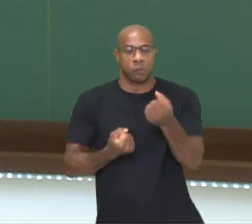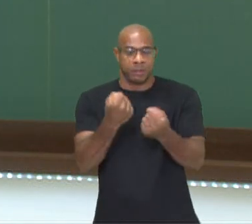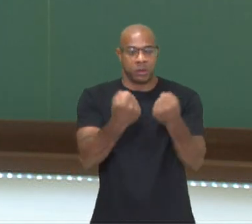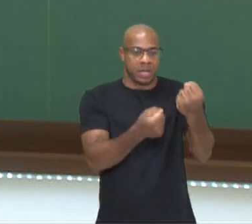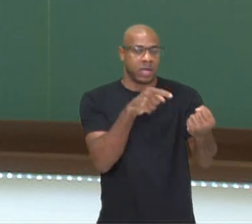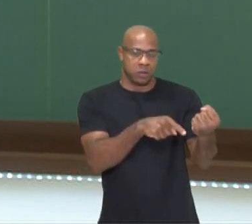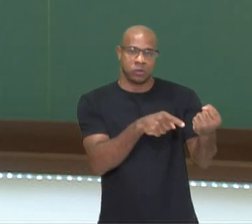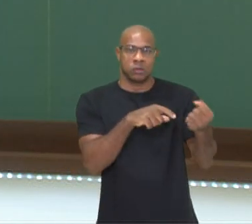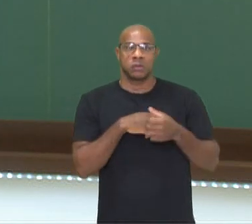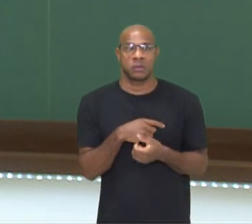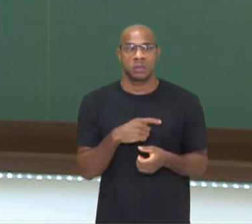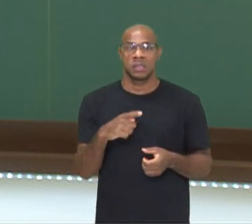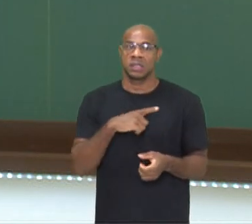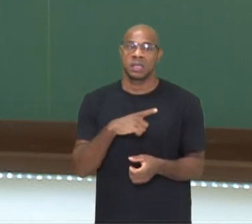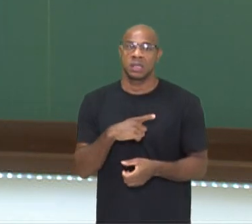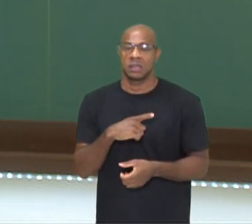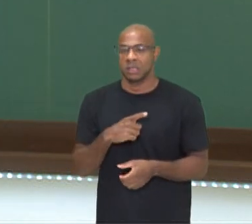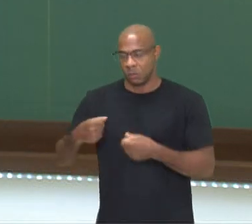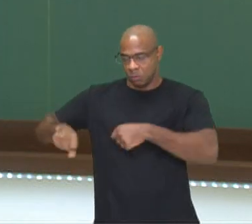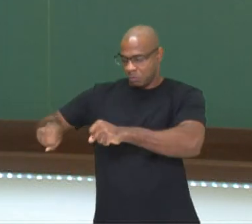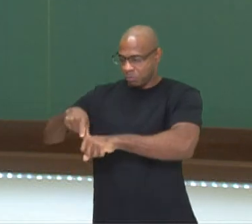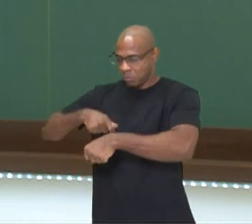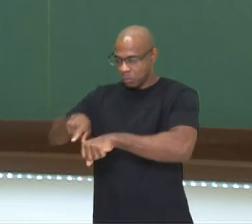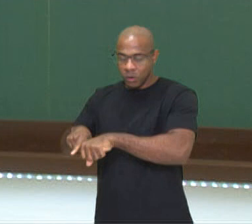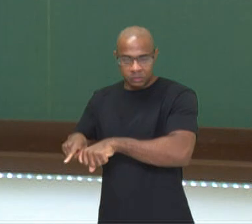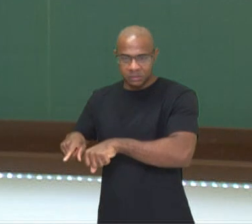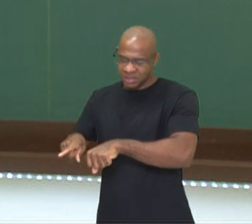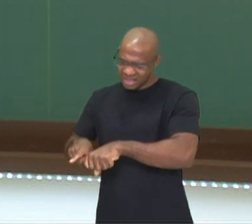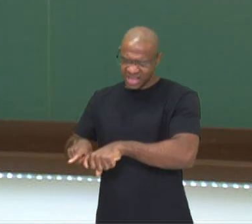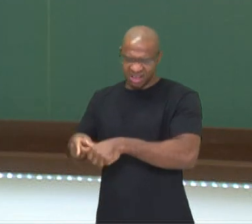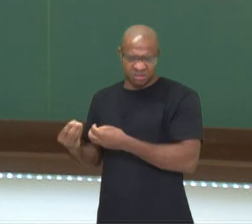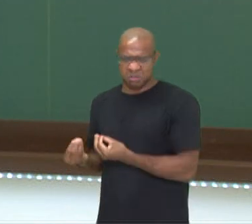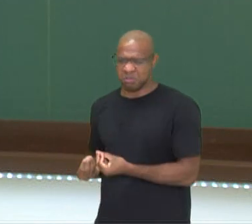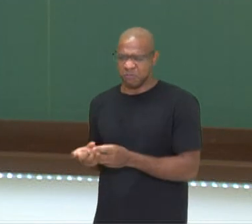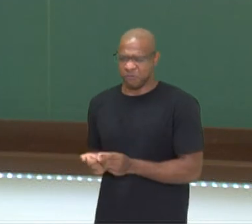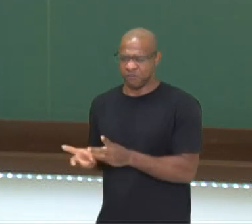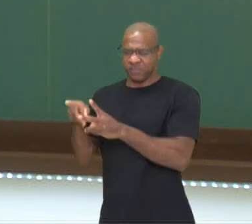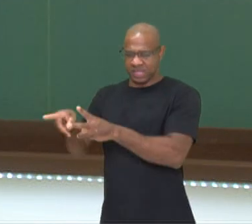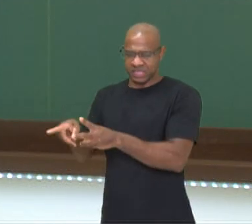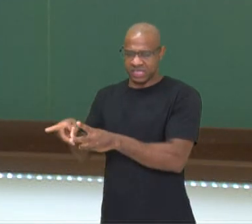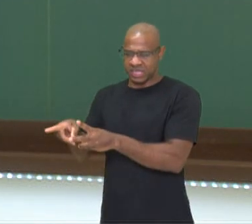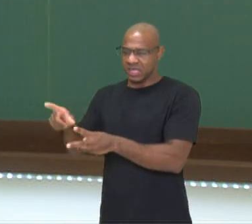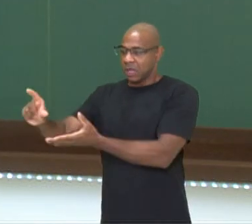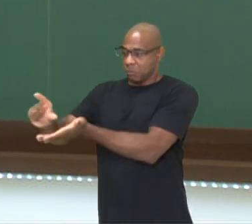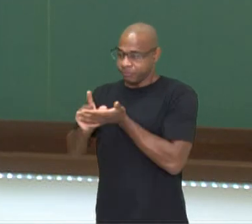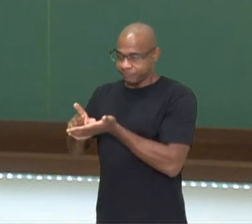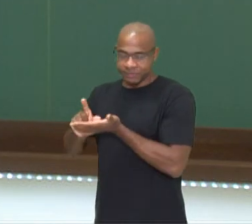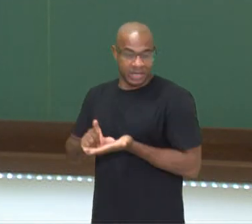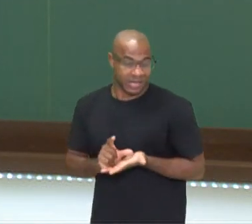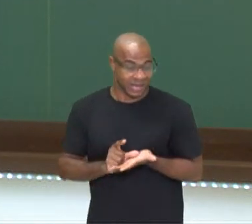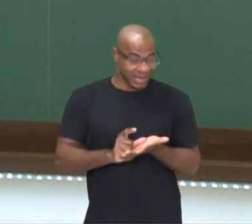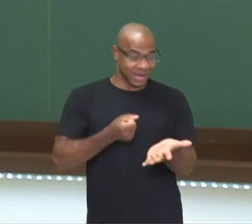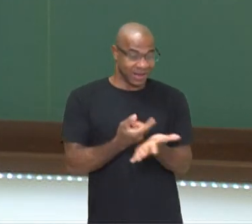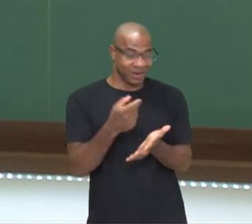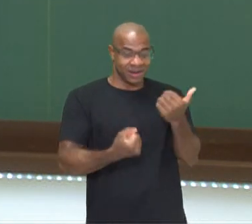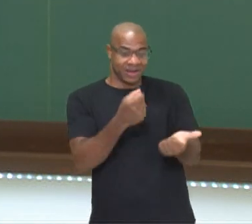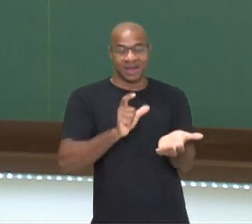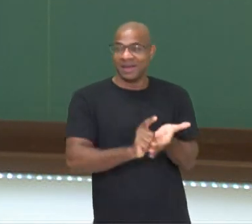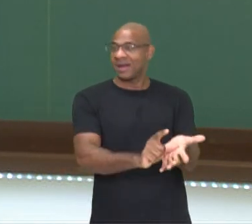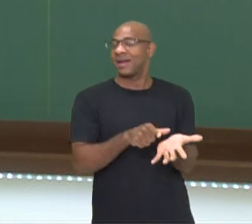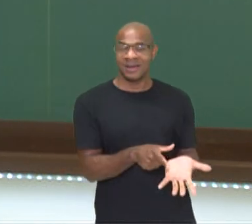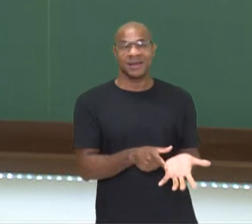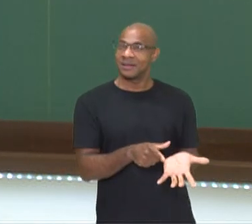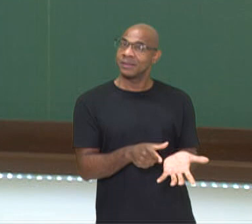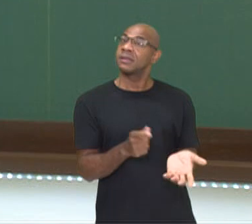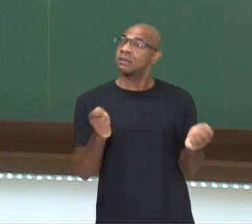carro e eu tenho ali uma moto, então eu posso dar a minha moto como parte do pagamento do carro, por exemplo, ou vice-versa,